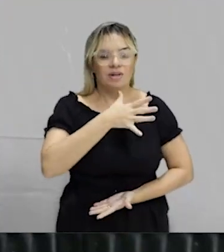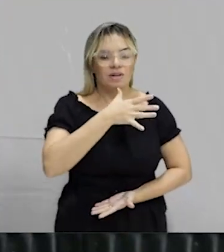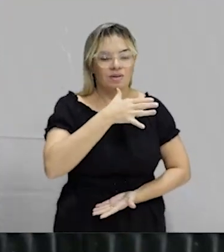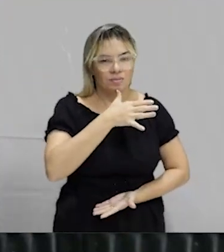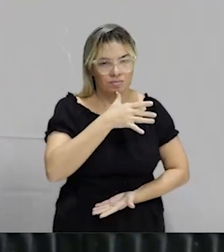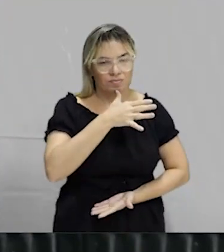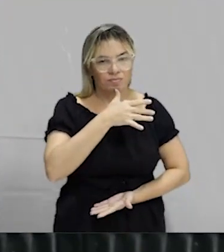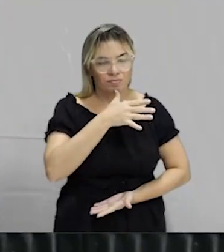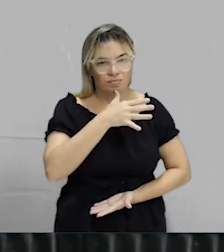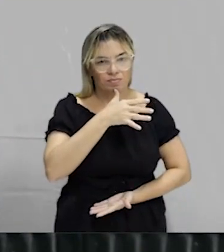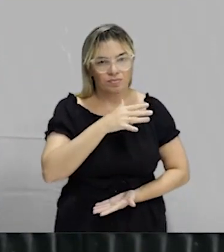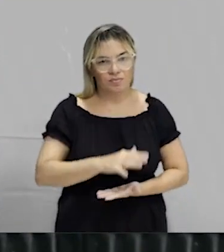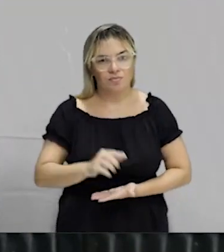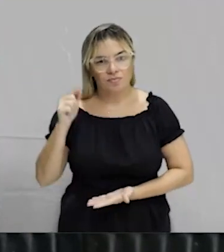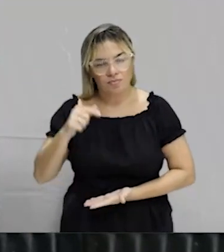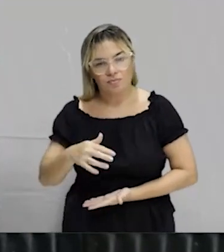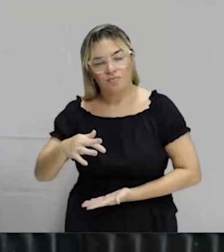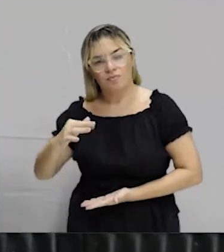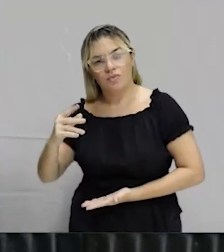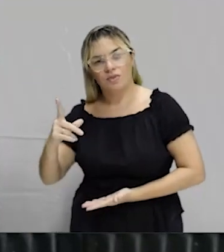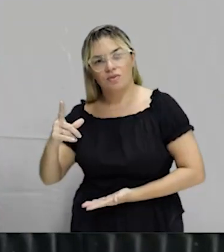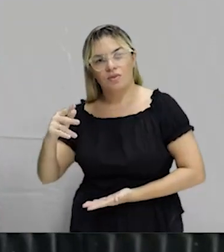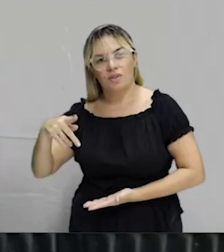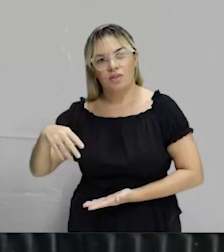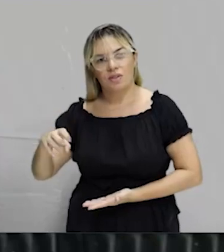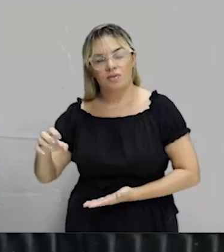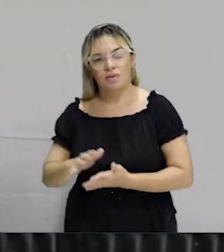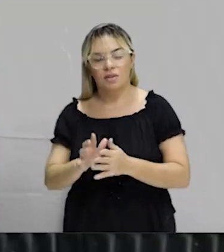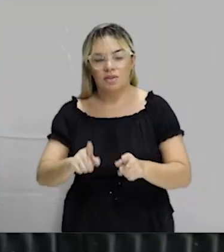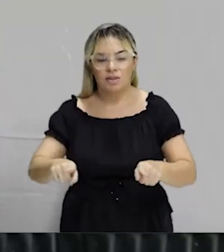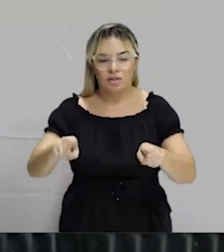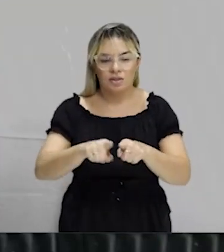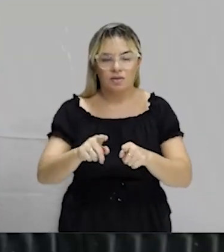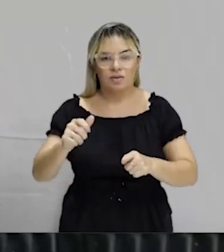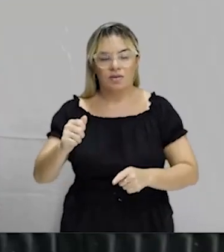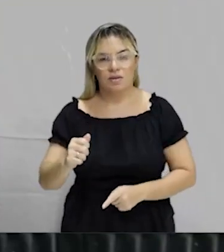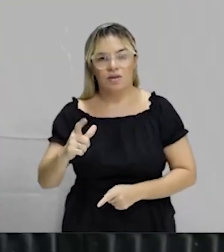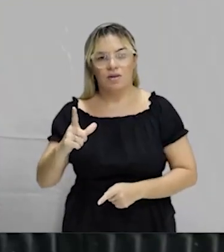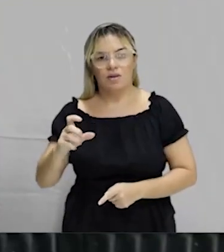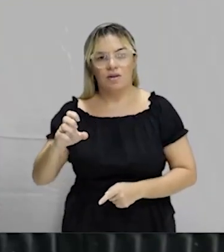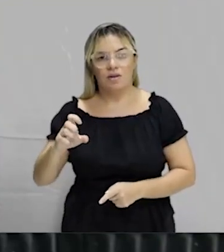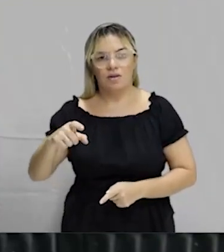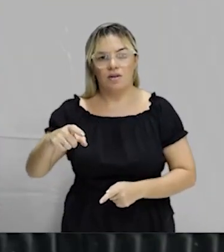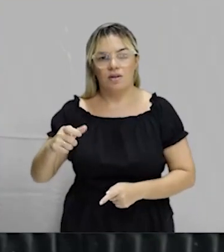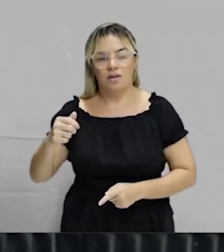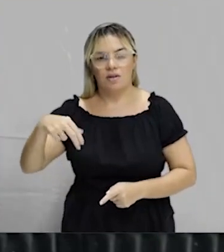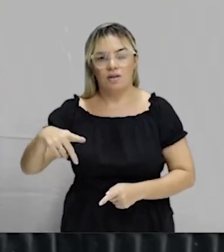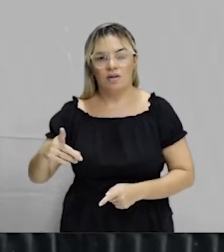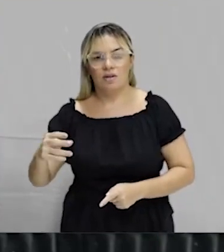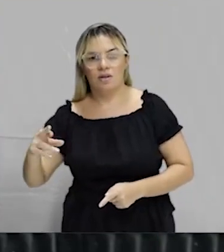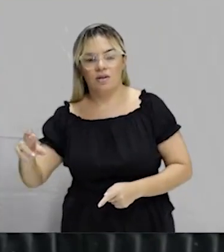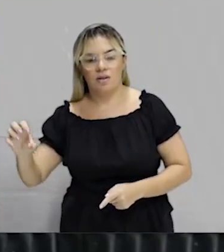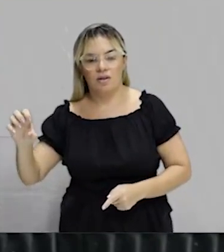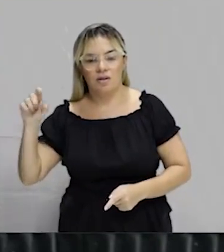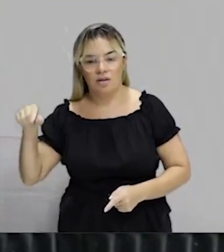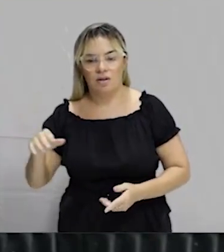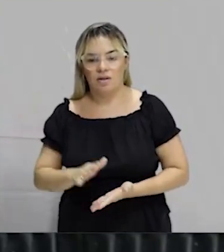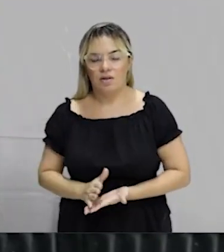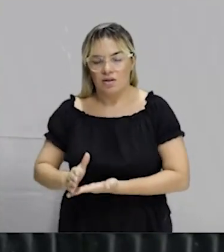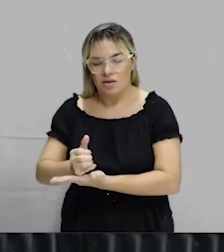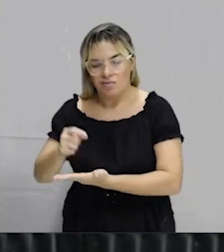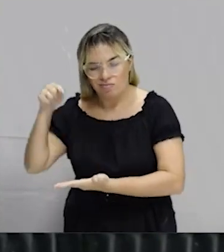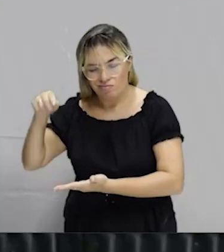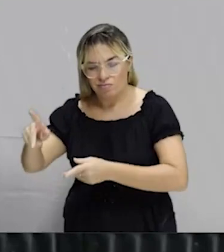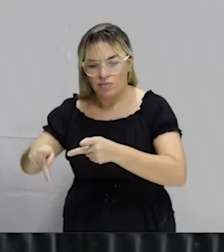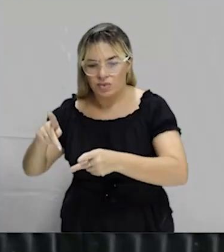a Macedônia de Filipe e de Alexandre. A civilização da Macedônia futuramente irá dominar os persas e